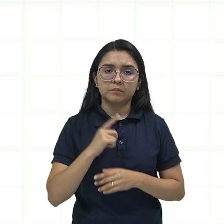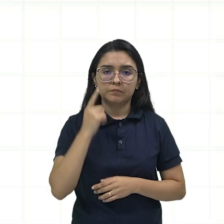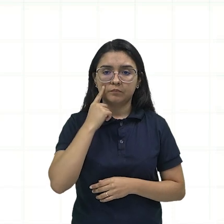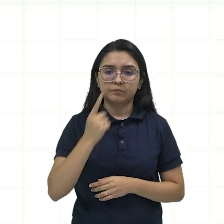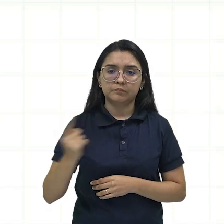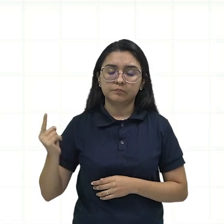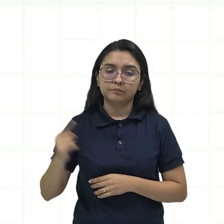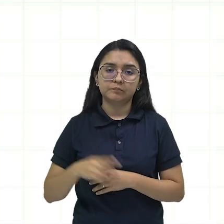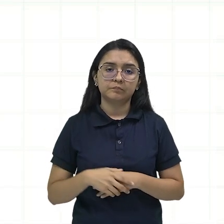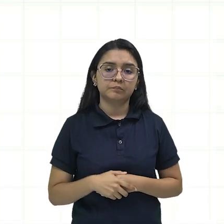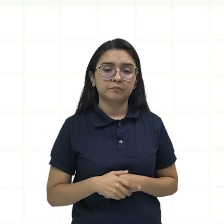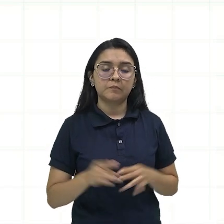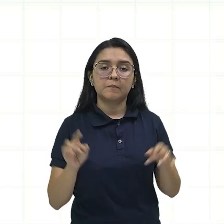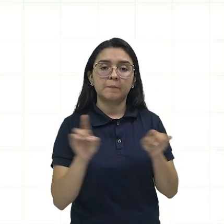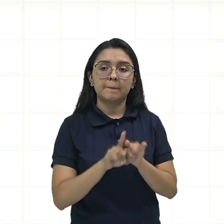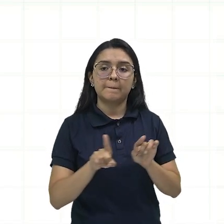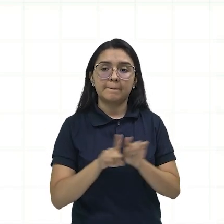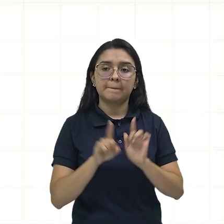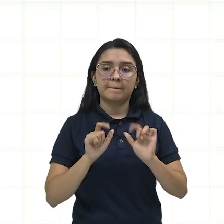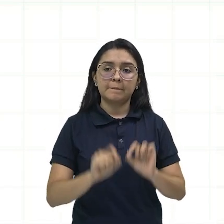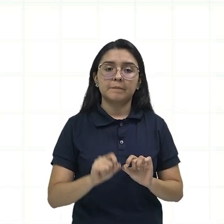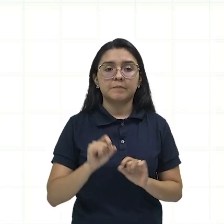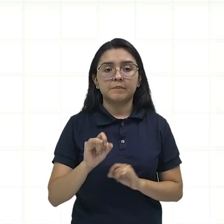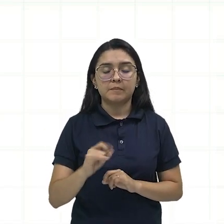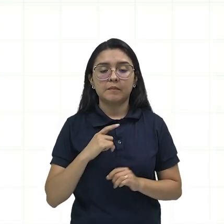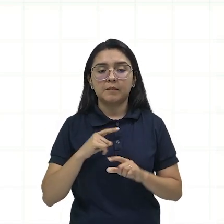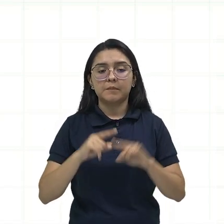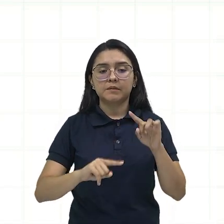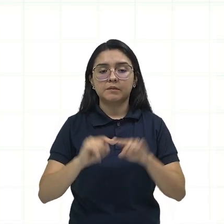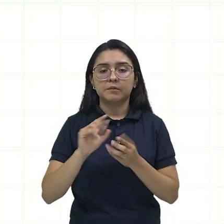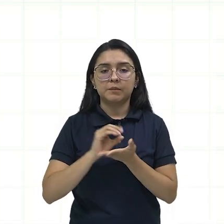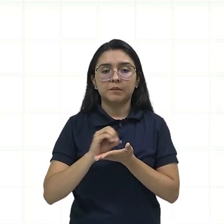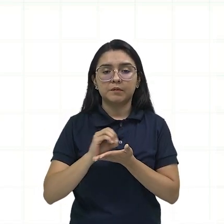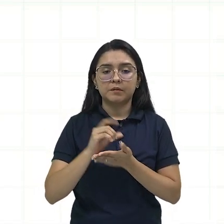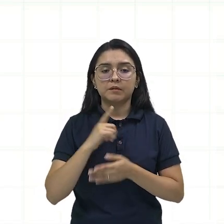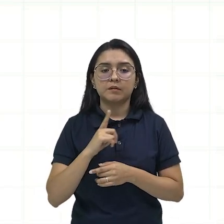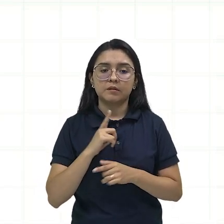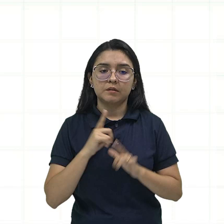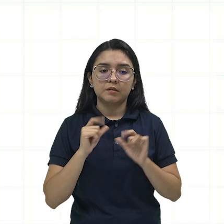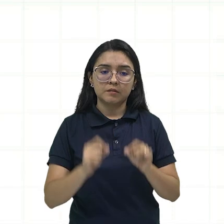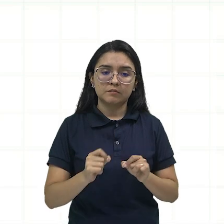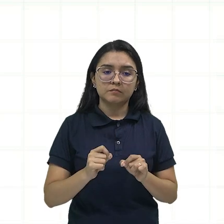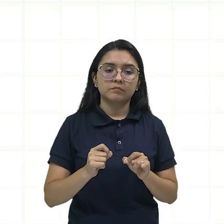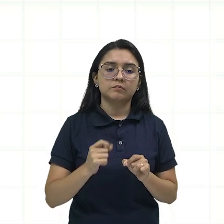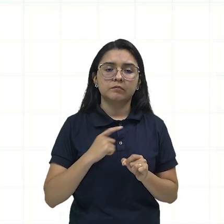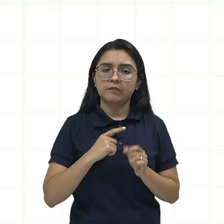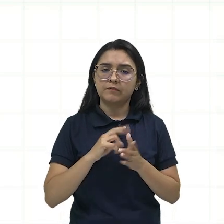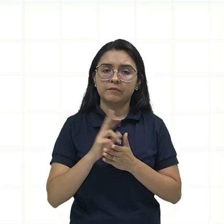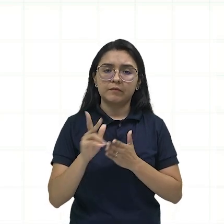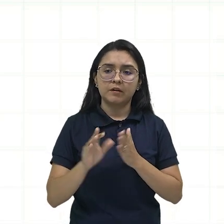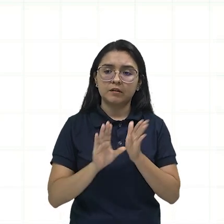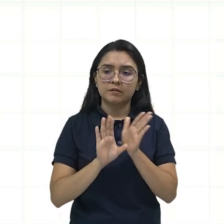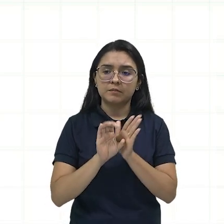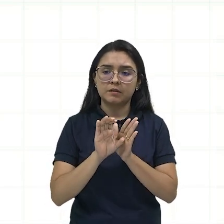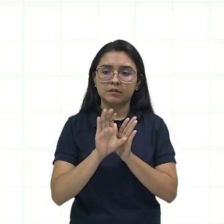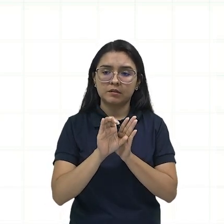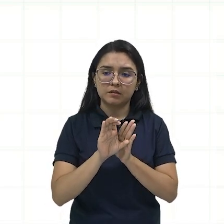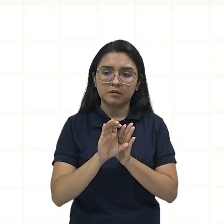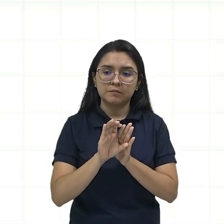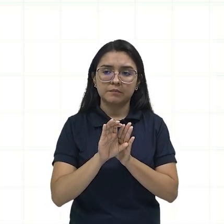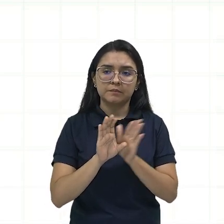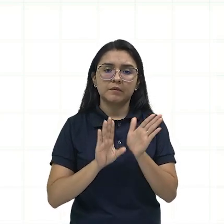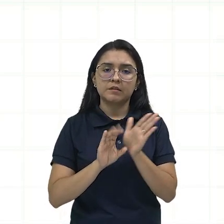acumulada, né? E por ser matéria orgânica, nós temos aí a presença de muitas bactérias, e